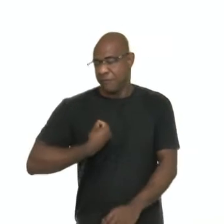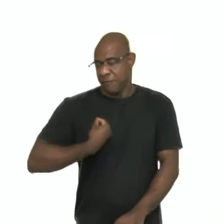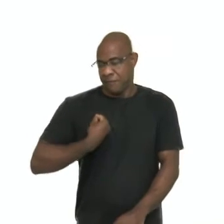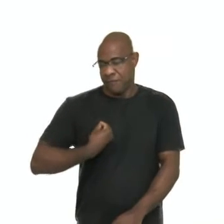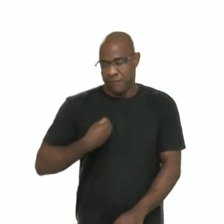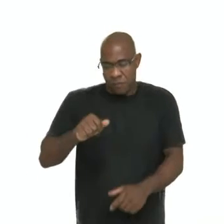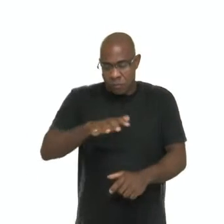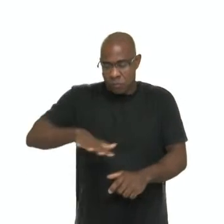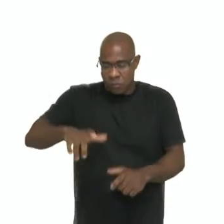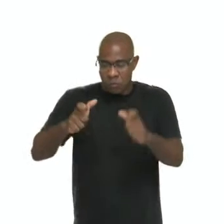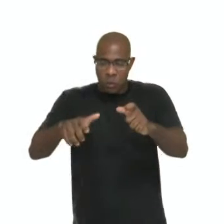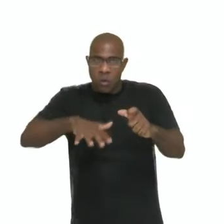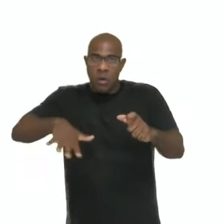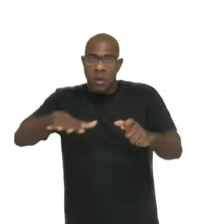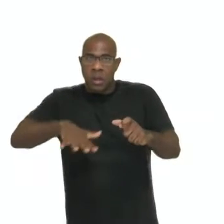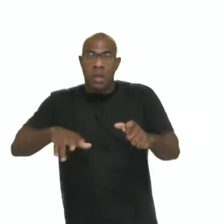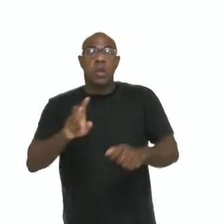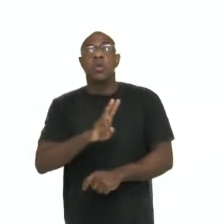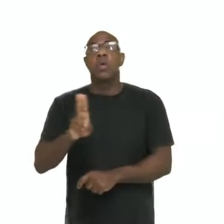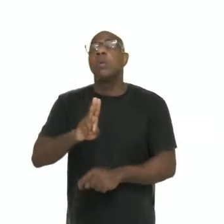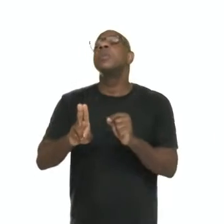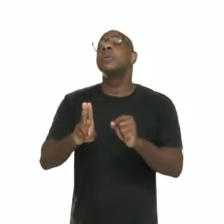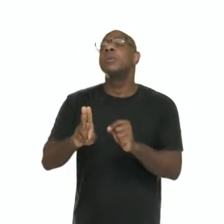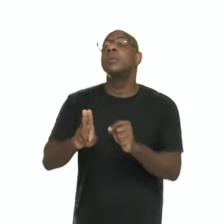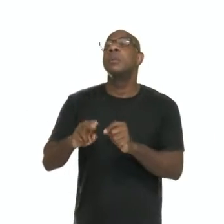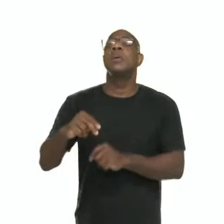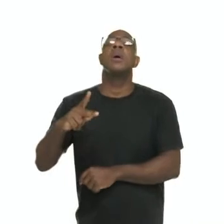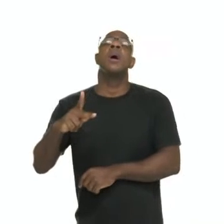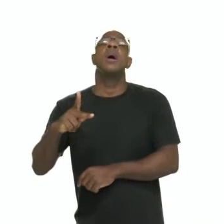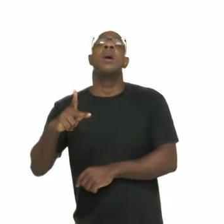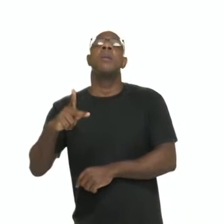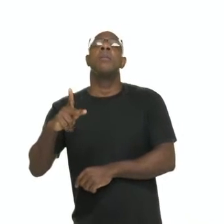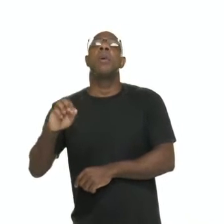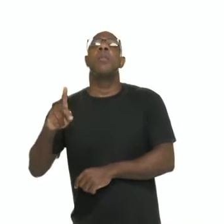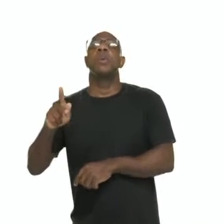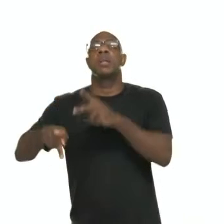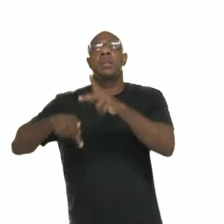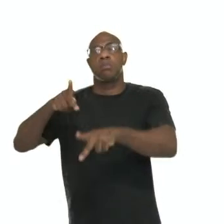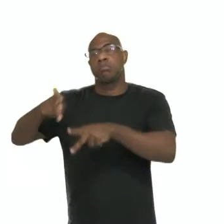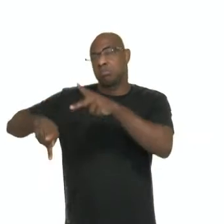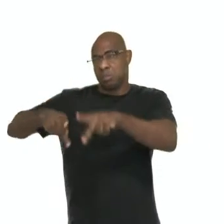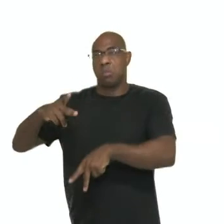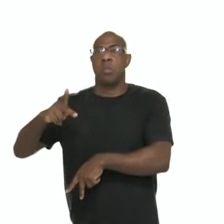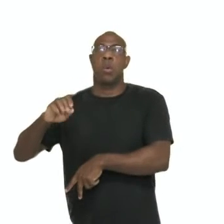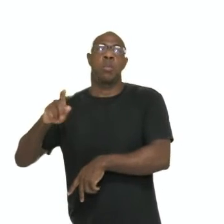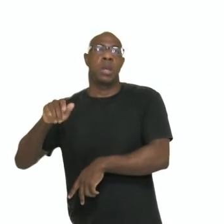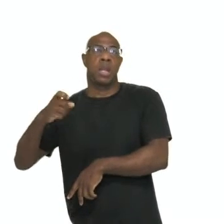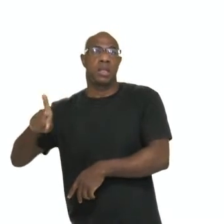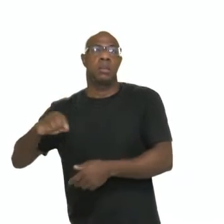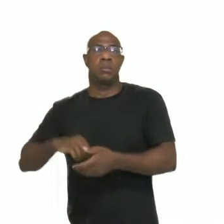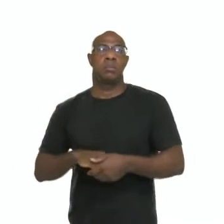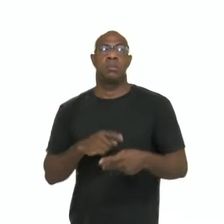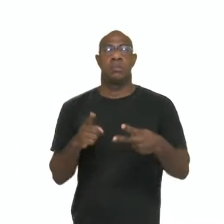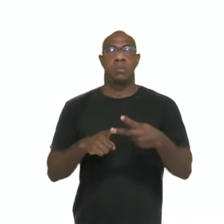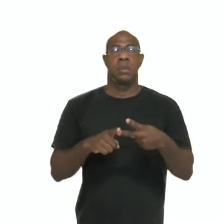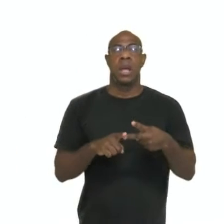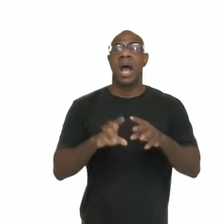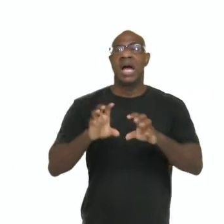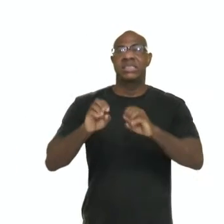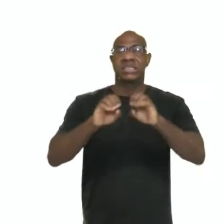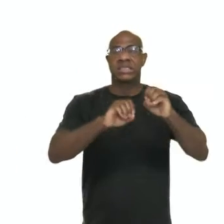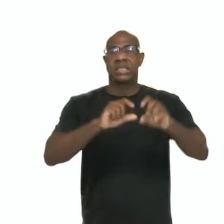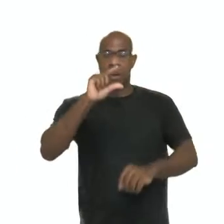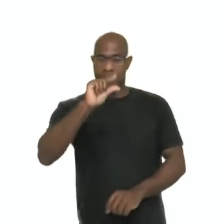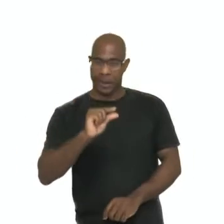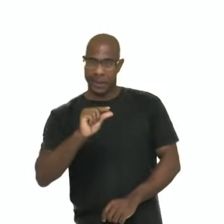na região chama-se então, chamamos de população. As bactérias